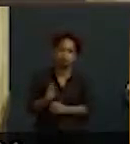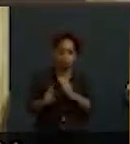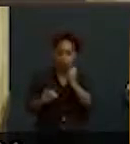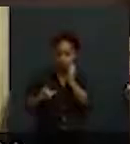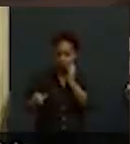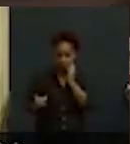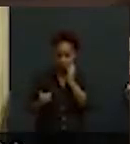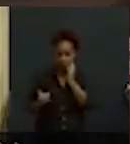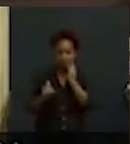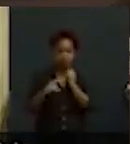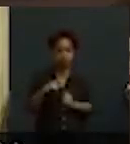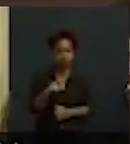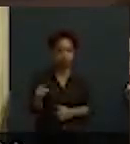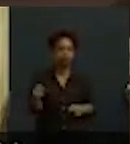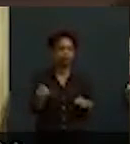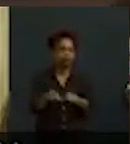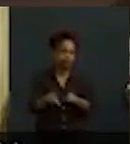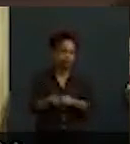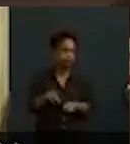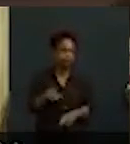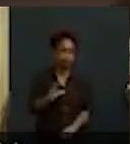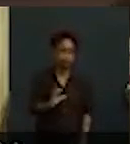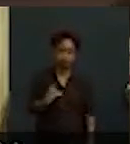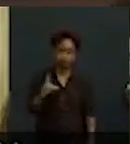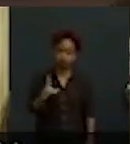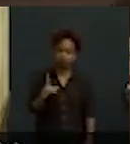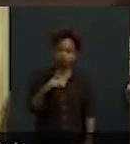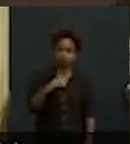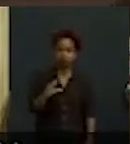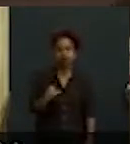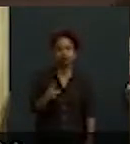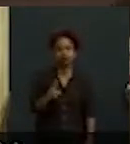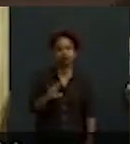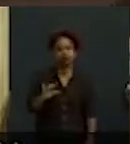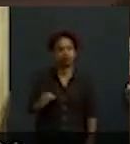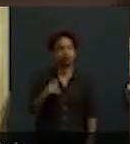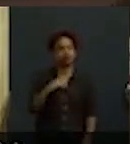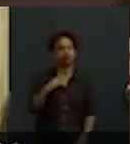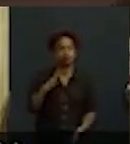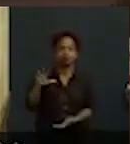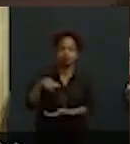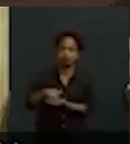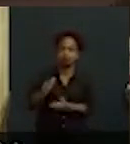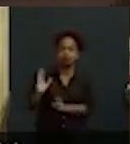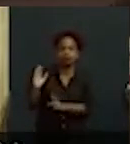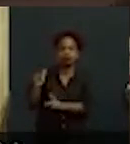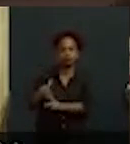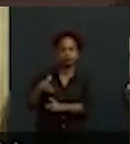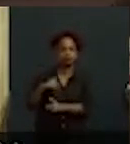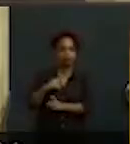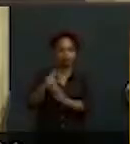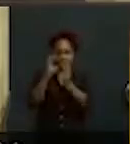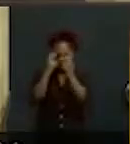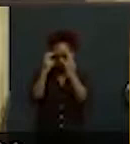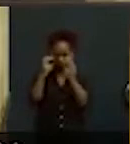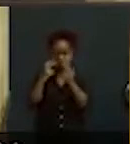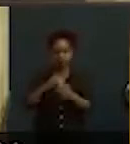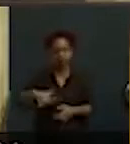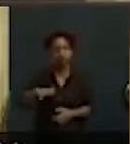COP-UFRJ, é também coordenador do CRI, Centro de Referência em Inteligência